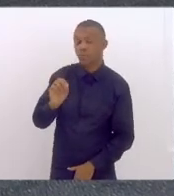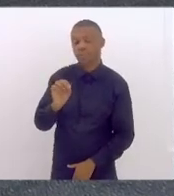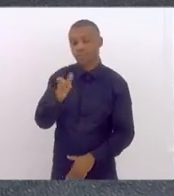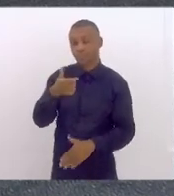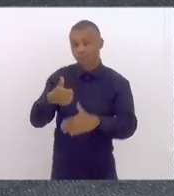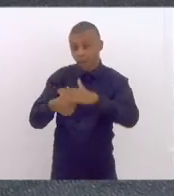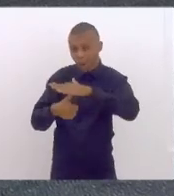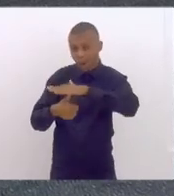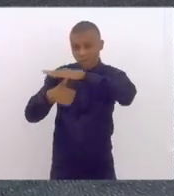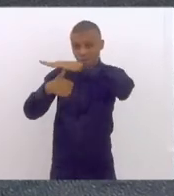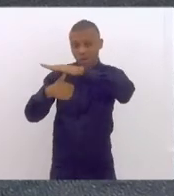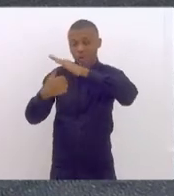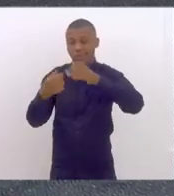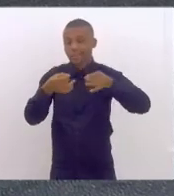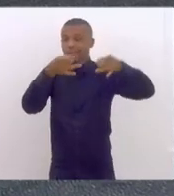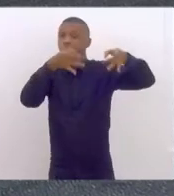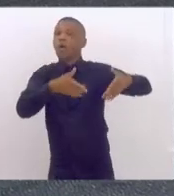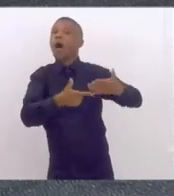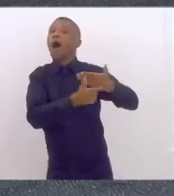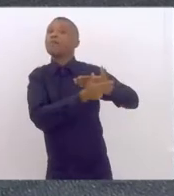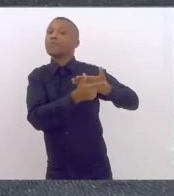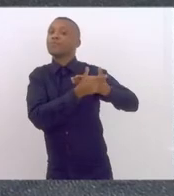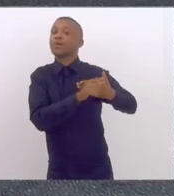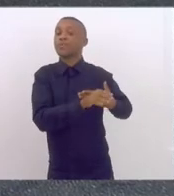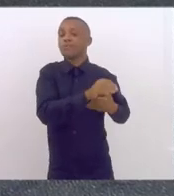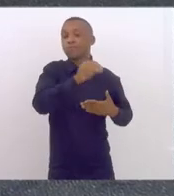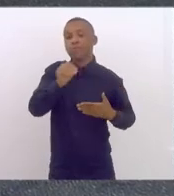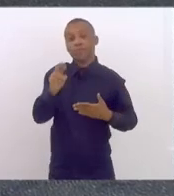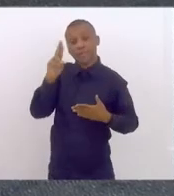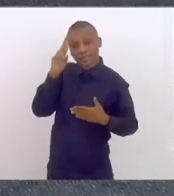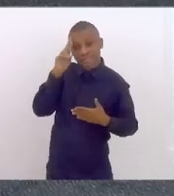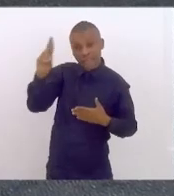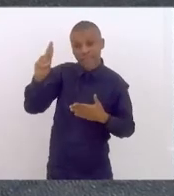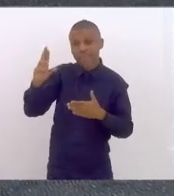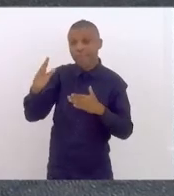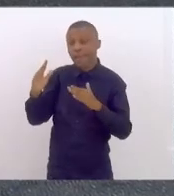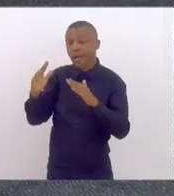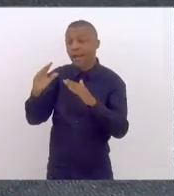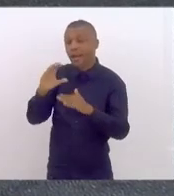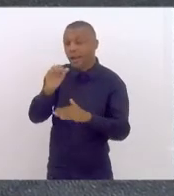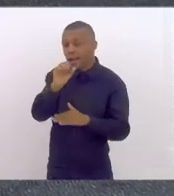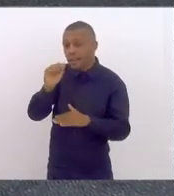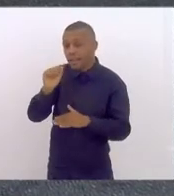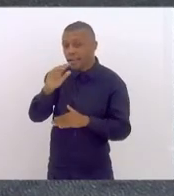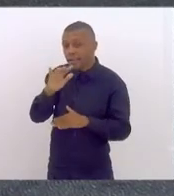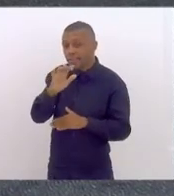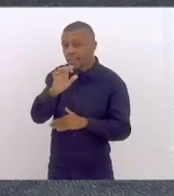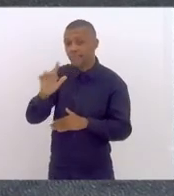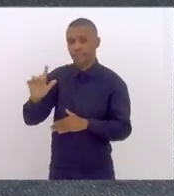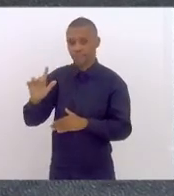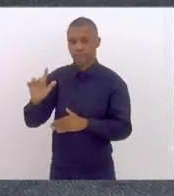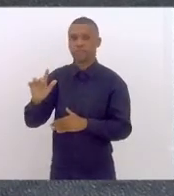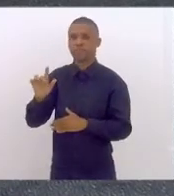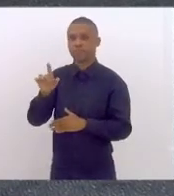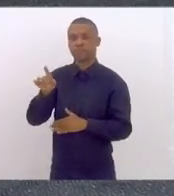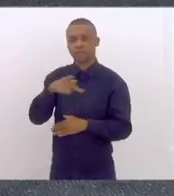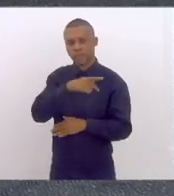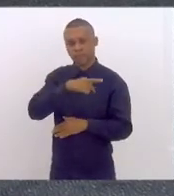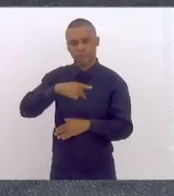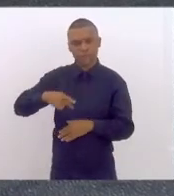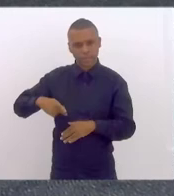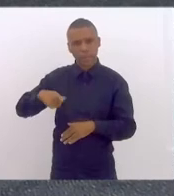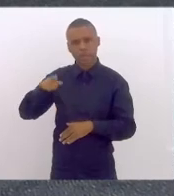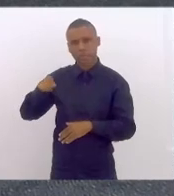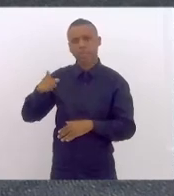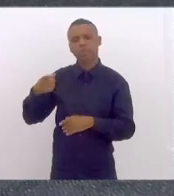reitor e foi ser chefe da casa civil da presidência da república